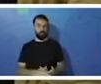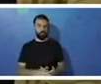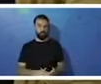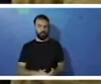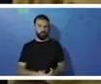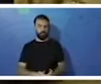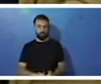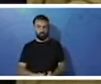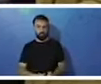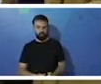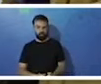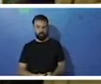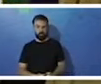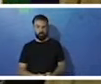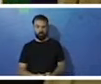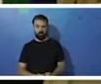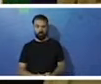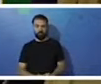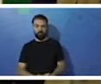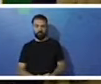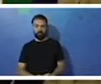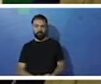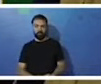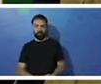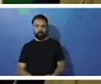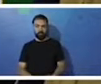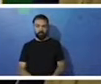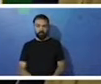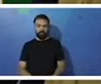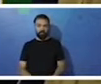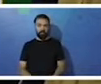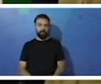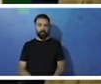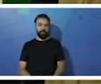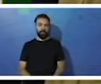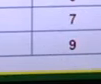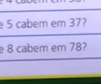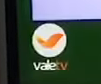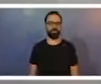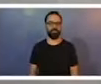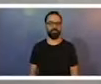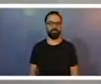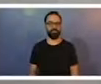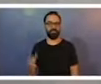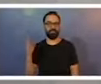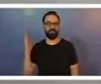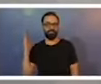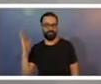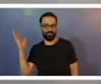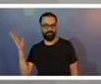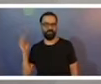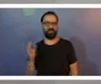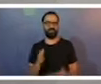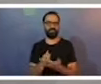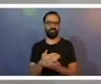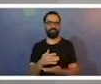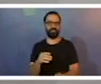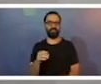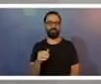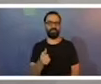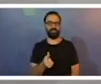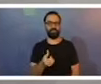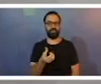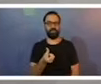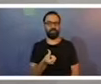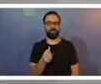sobra. Mas depois nós vamos falar sobre essas sobras, certo? Ainda na página